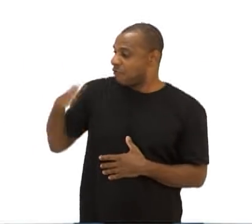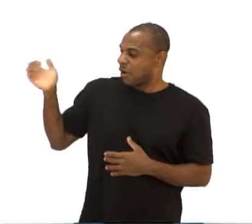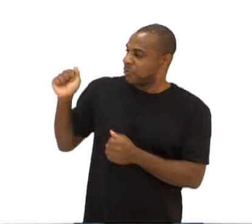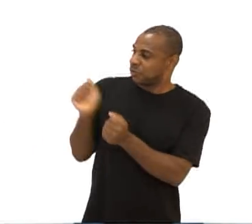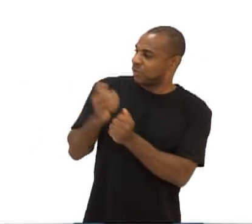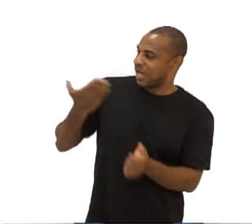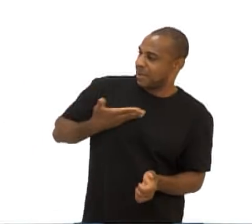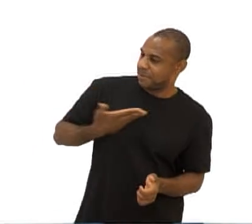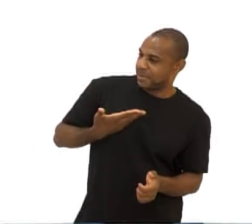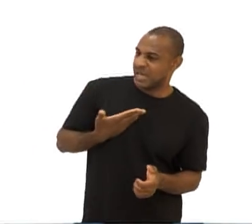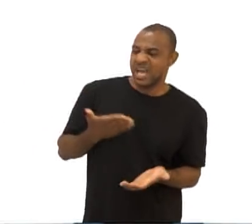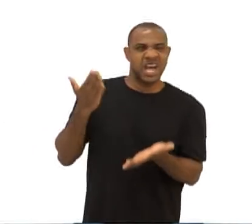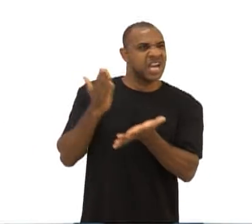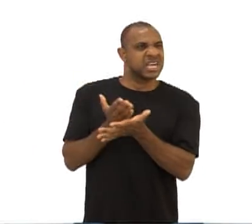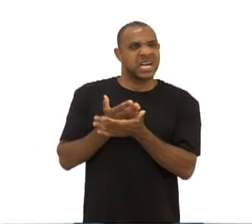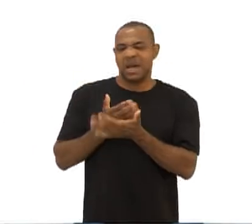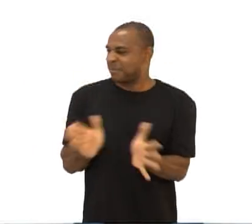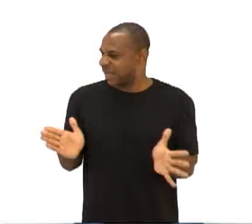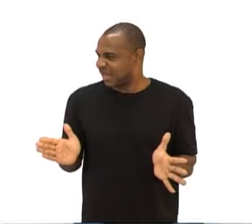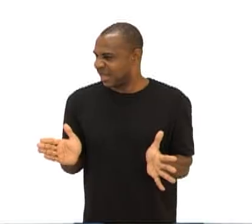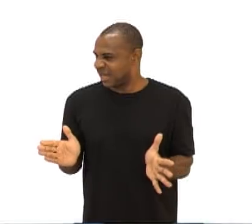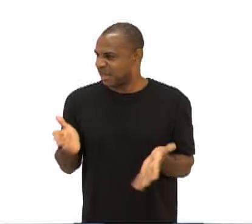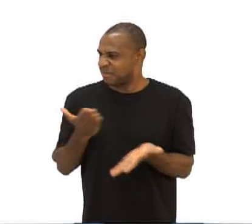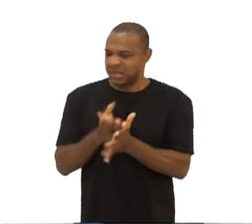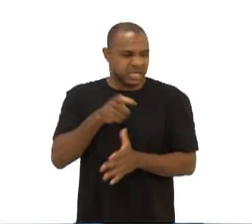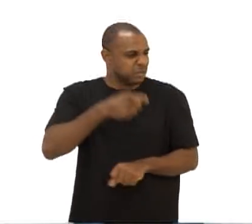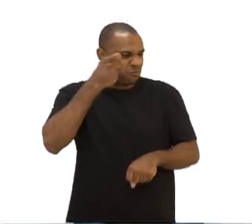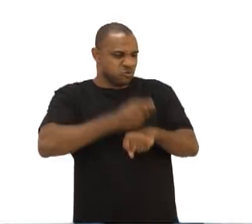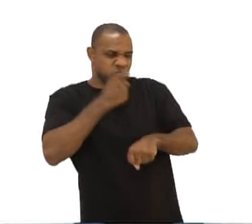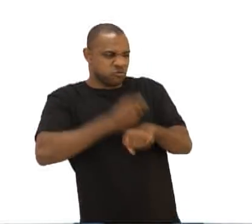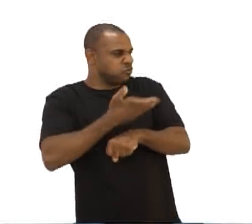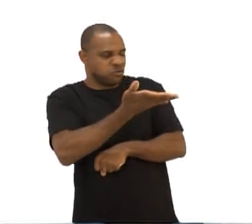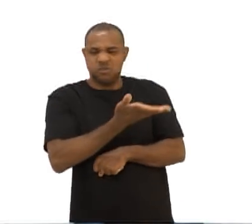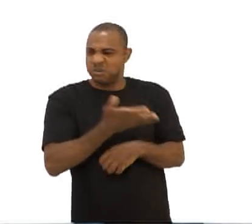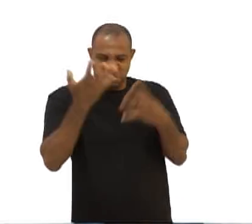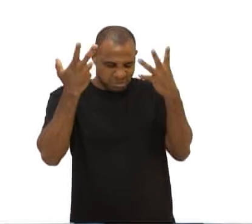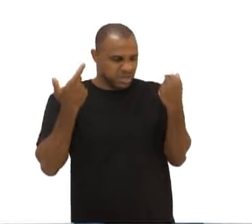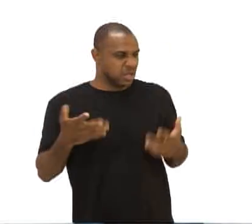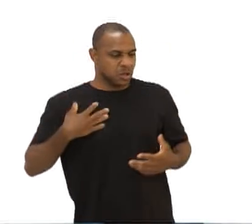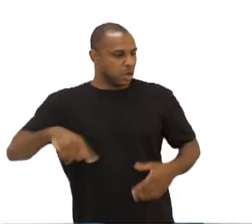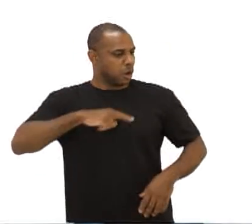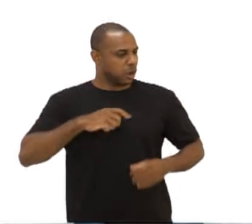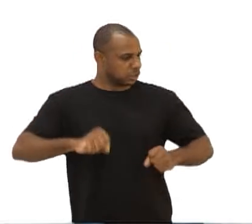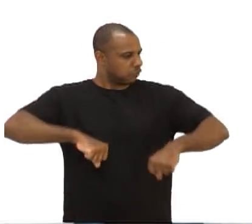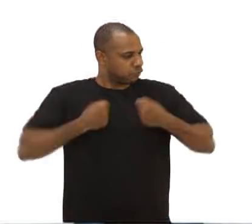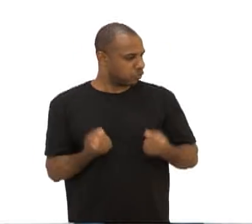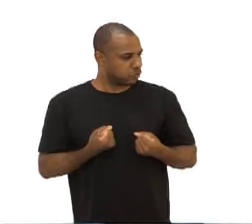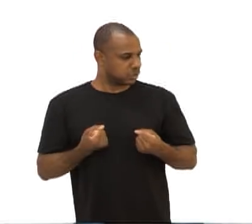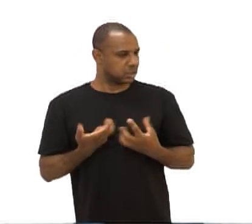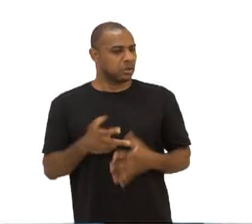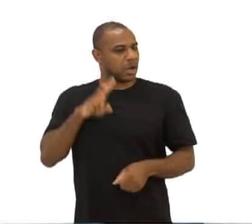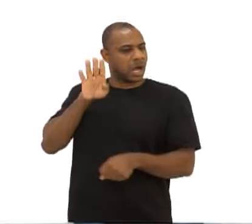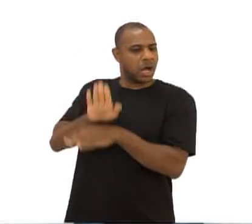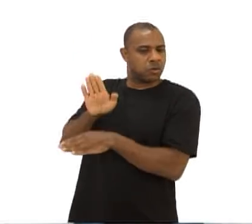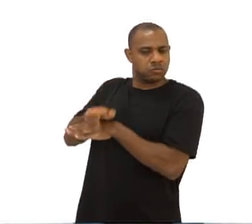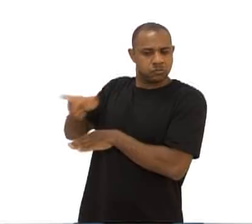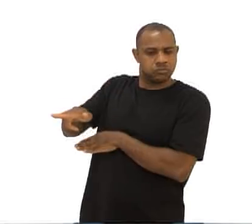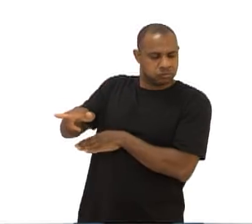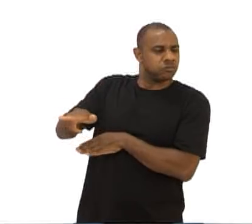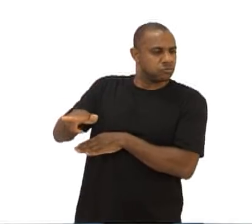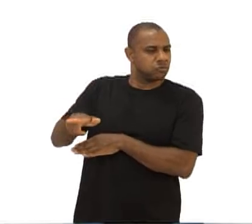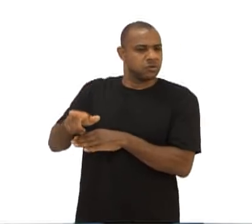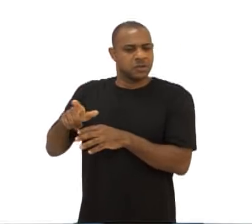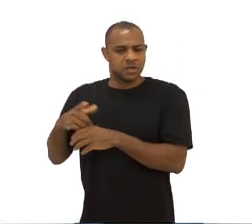camaradas, acabar com os caprichos desse ignorante bicho. Com a nossa força comum, defendendo o formigueiro, nós somos